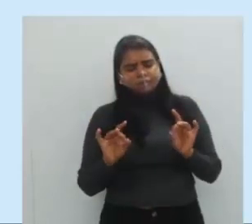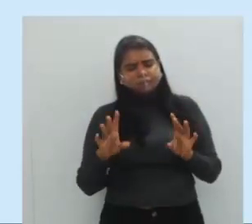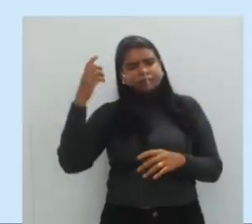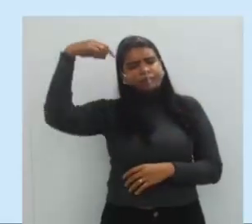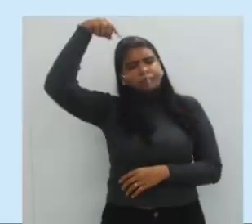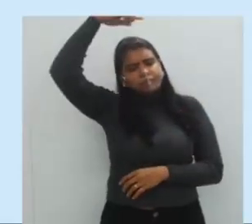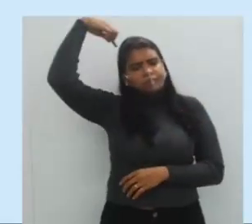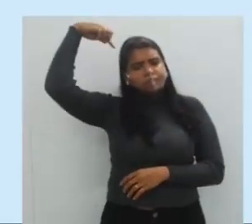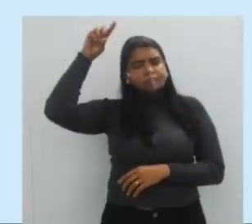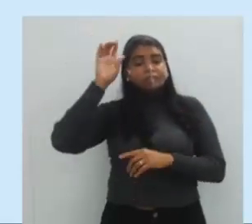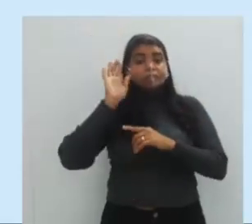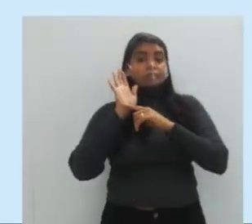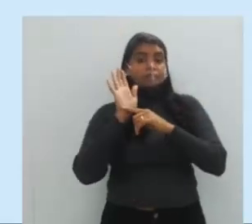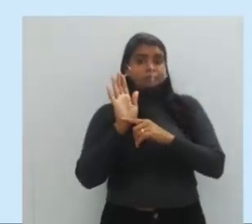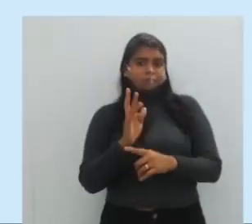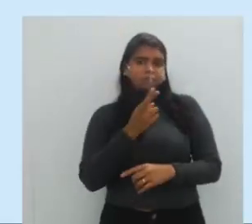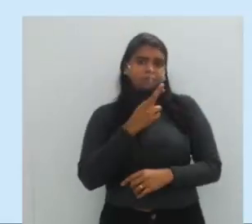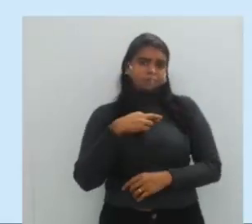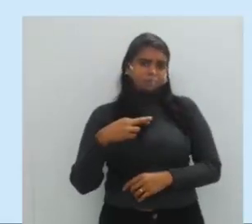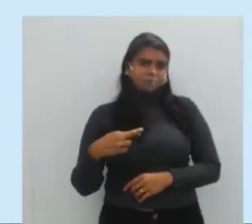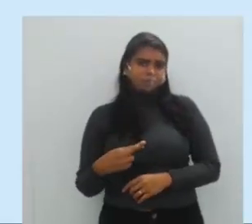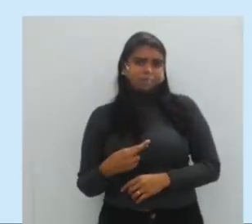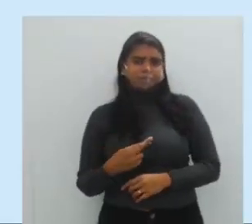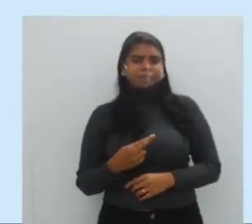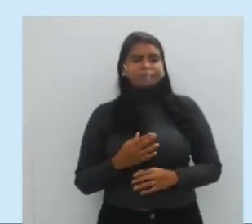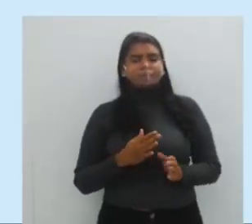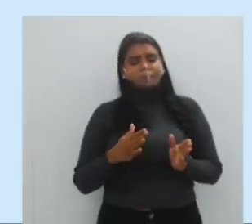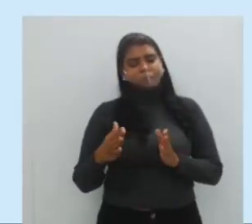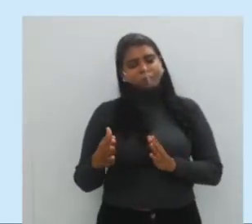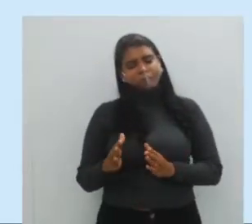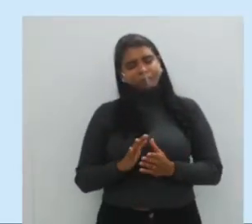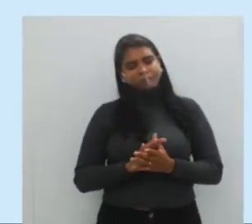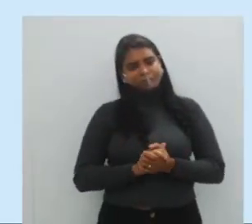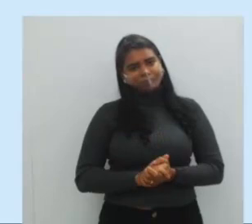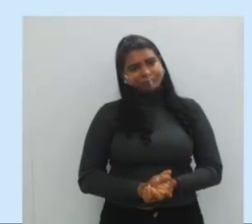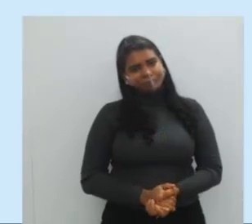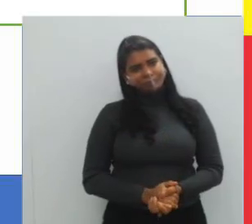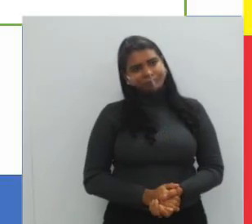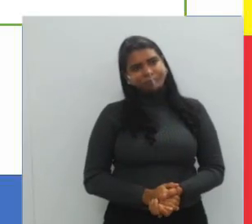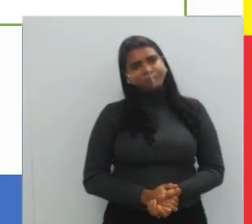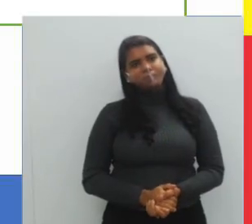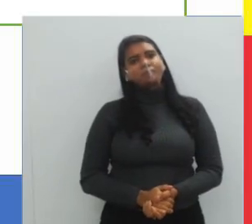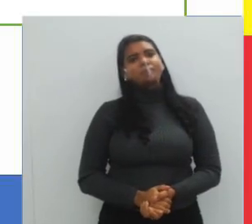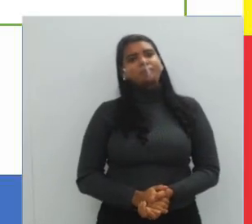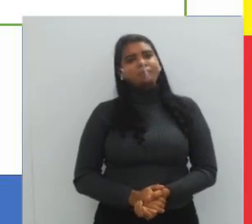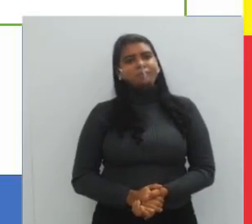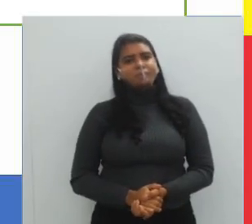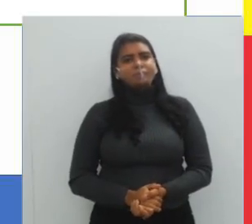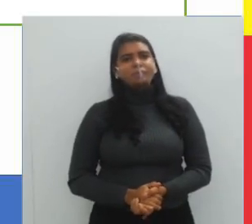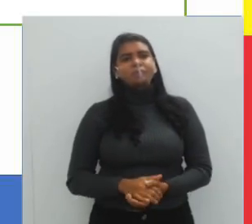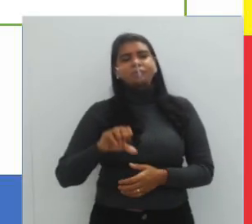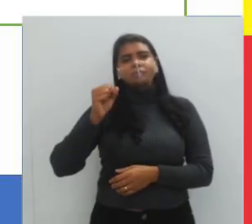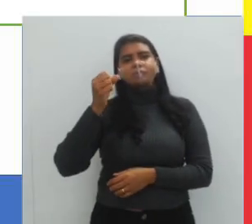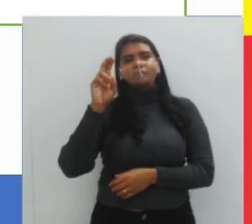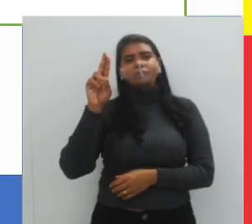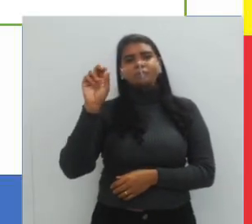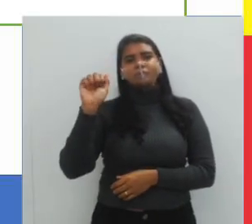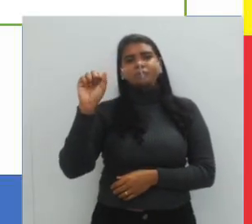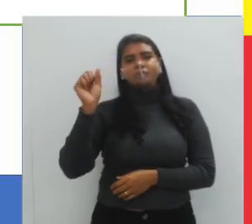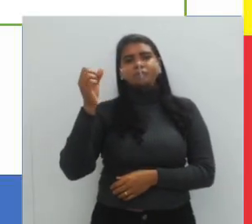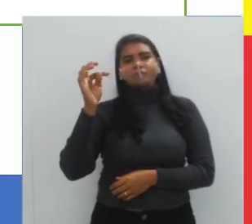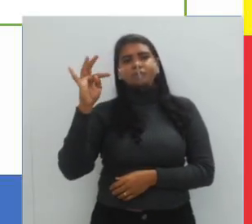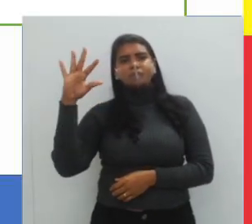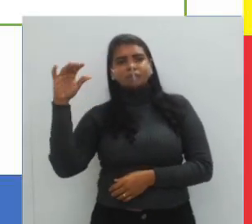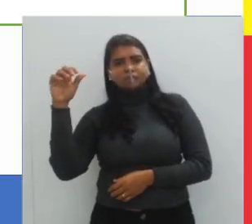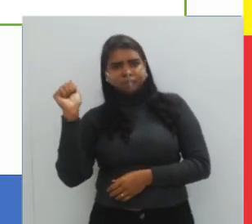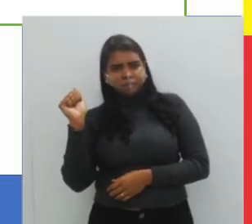está representando a sua religião. Vamos em frente, vamos para outro. Nós temos aqui a suástica